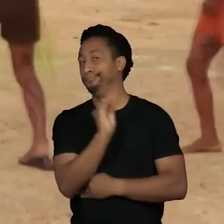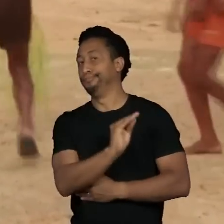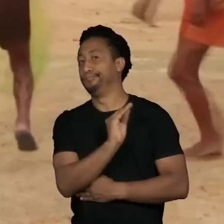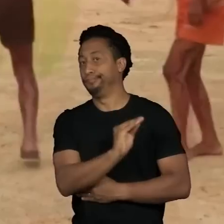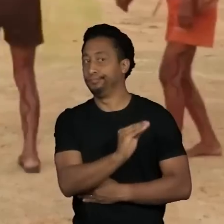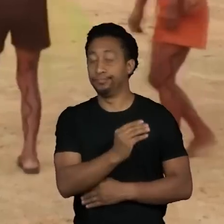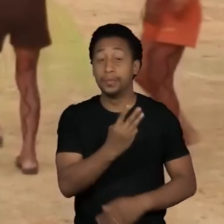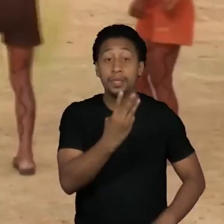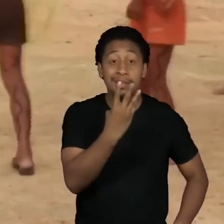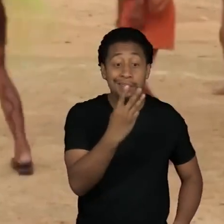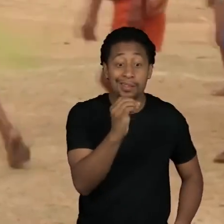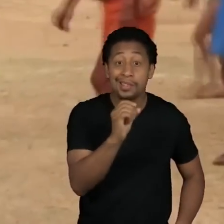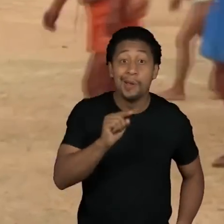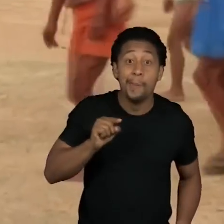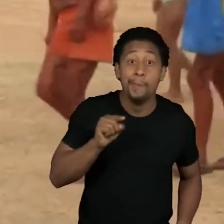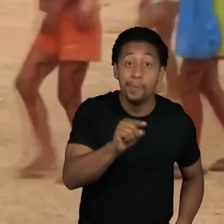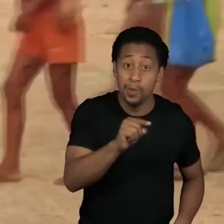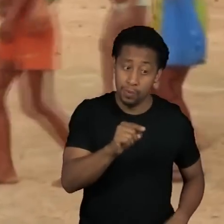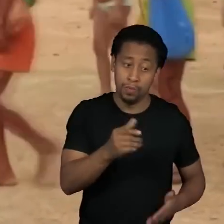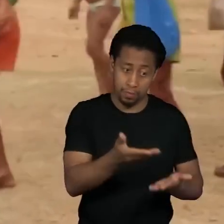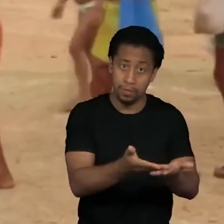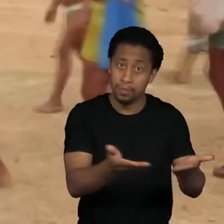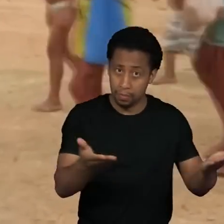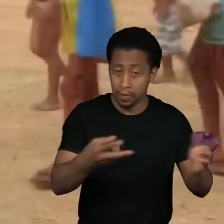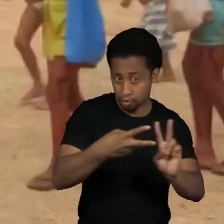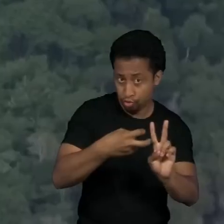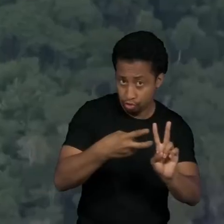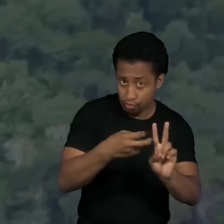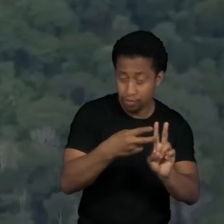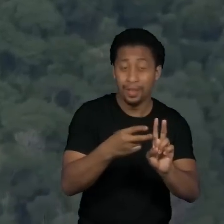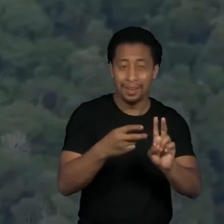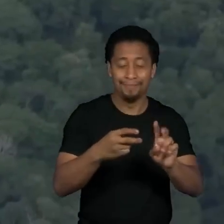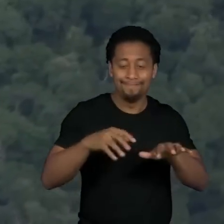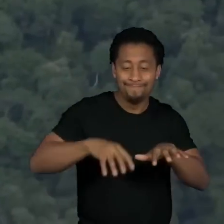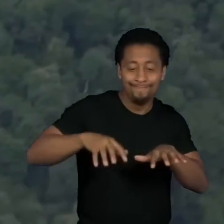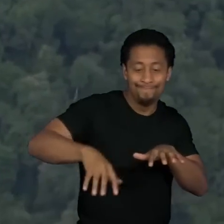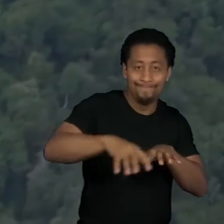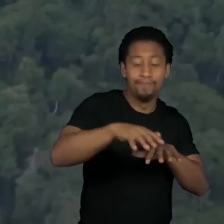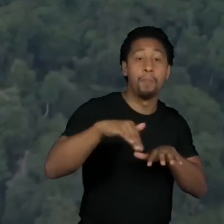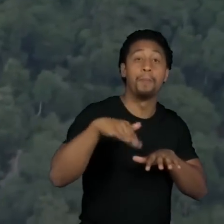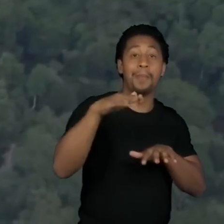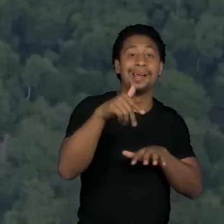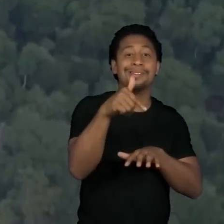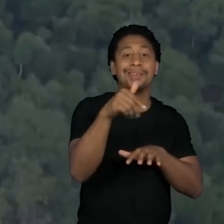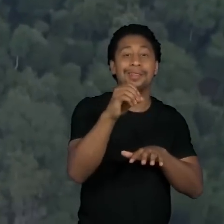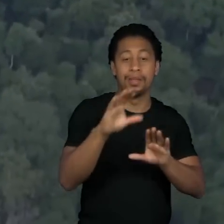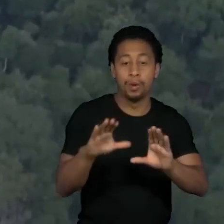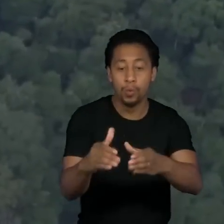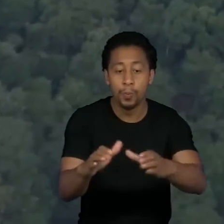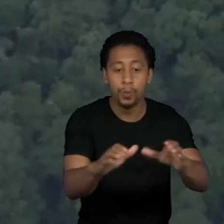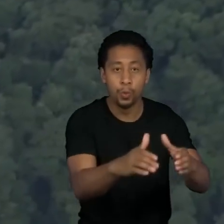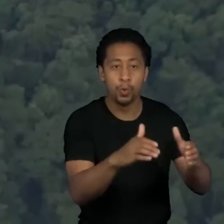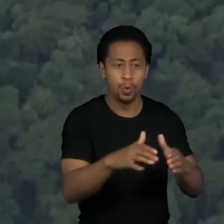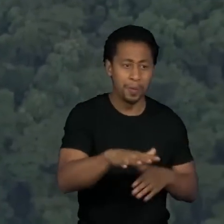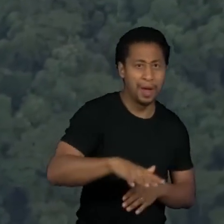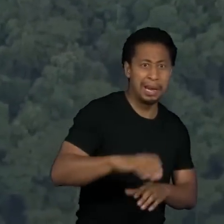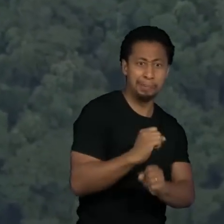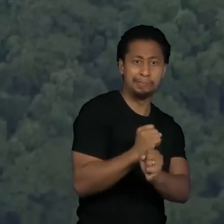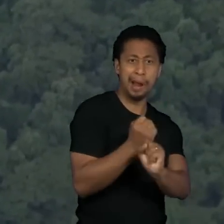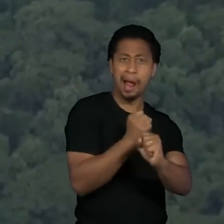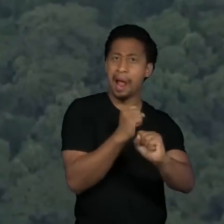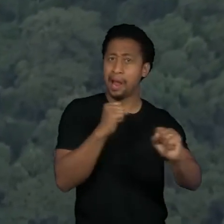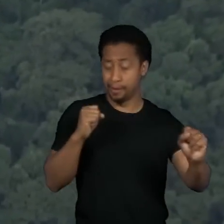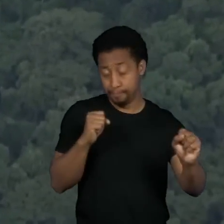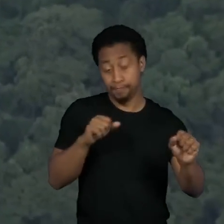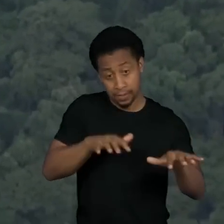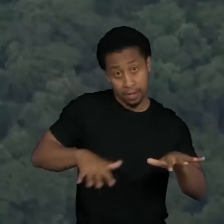que vivem em mais de 370 comunidades na maior terra indígena do país. Fica na Amazônia,